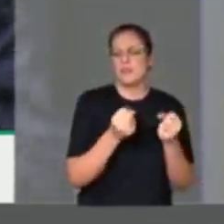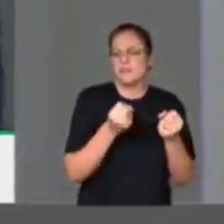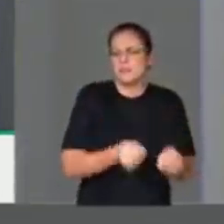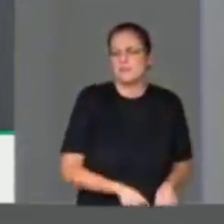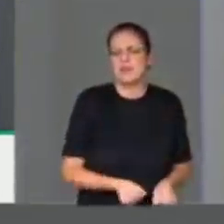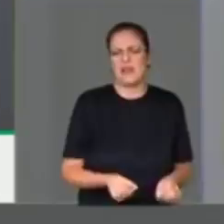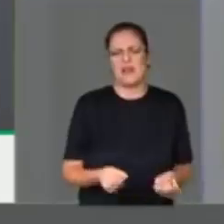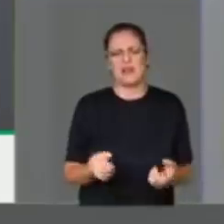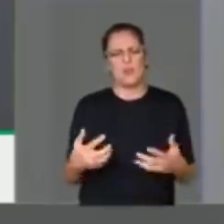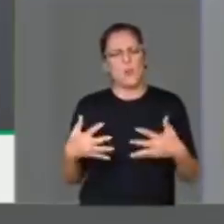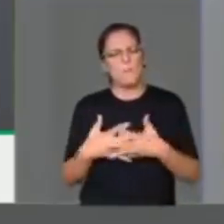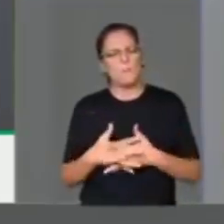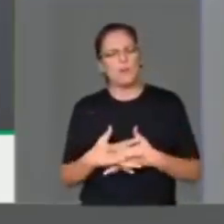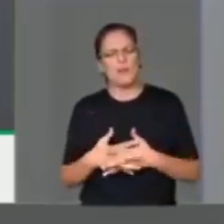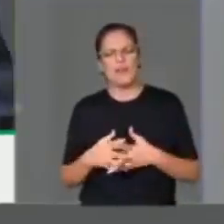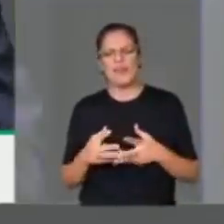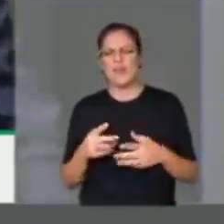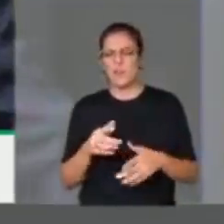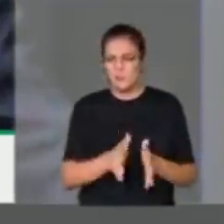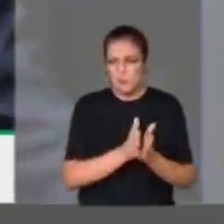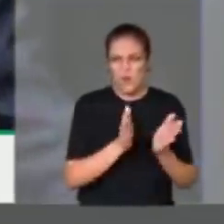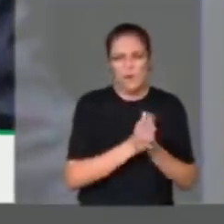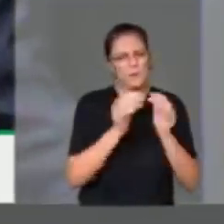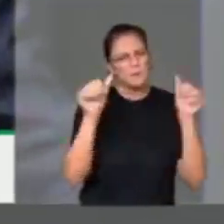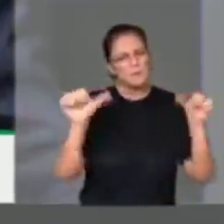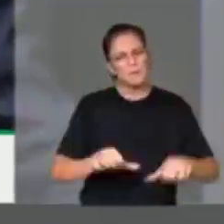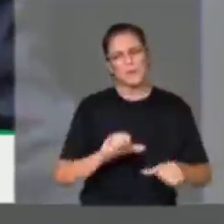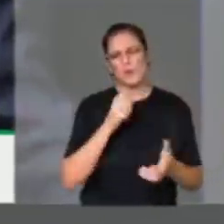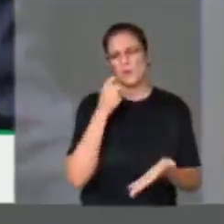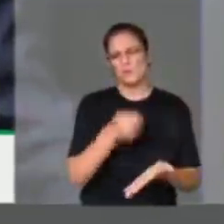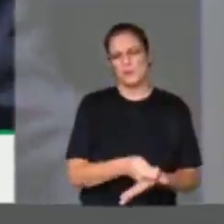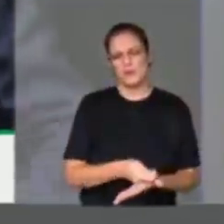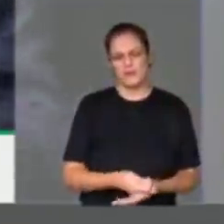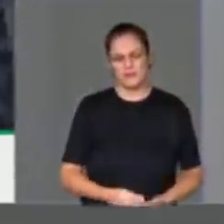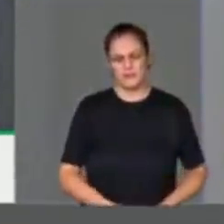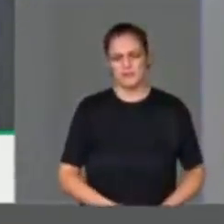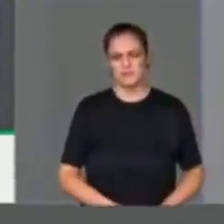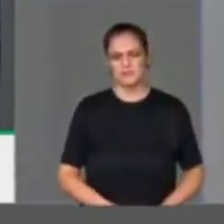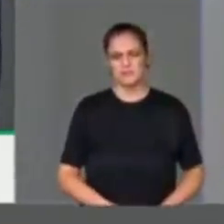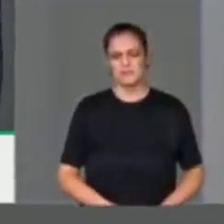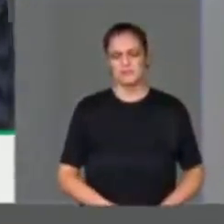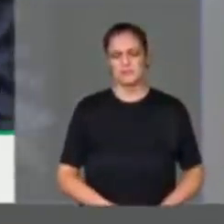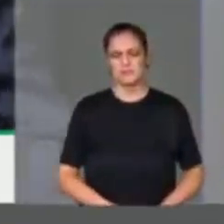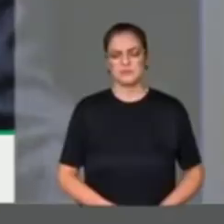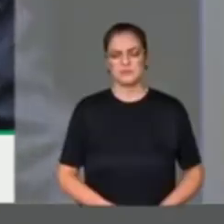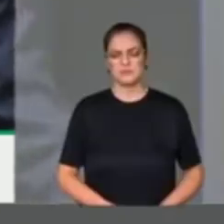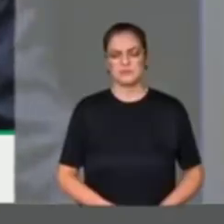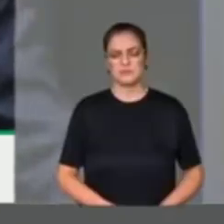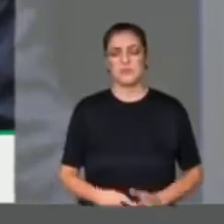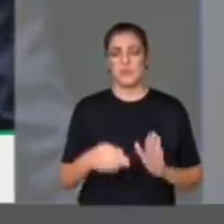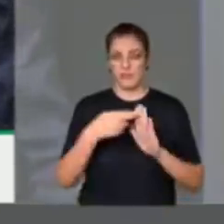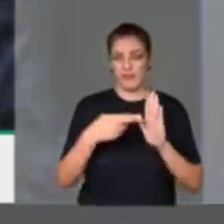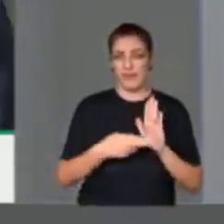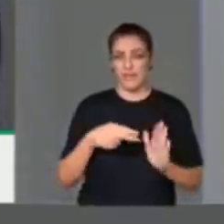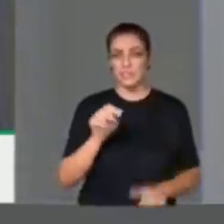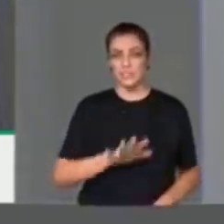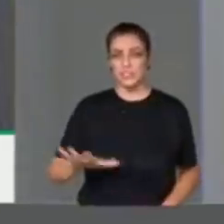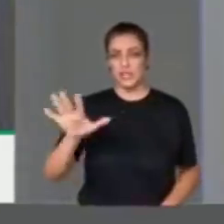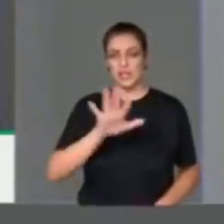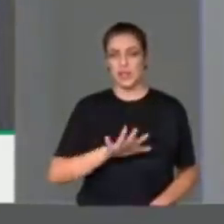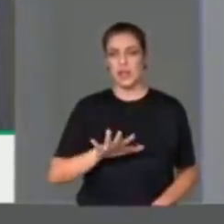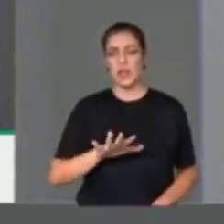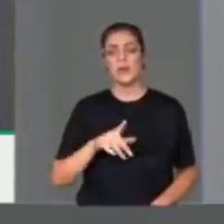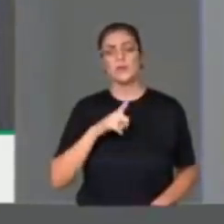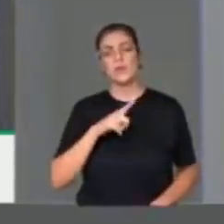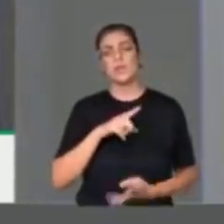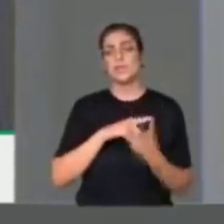ele onera principalmente os mais pobres. Né? Você tem, basicamente, na doutrina geral, três meios